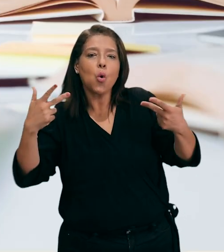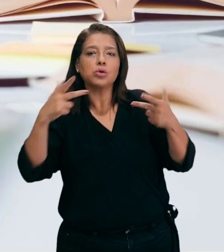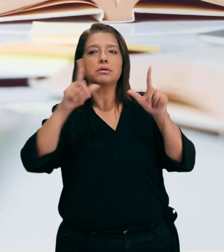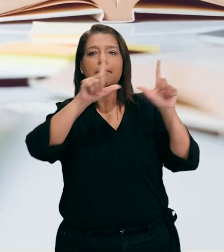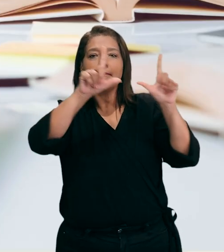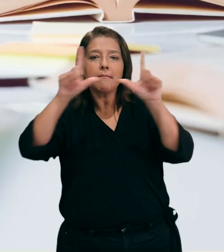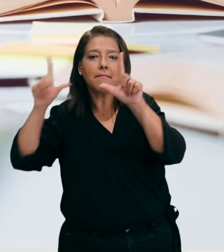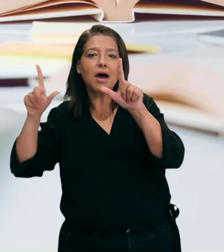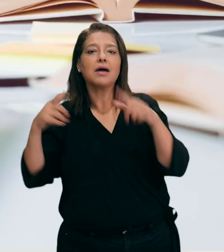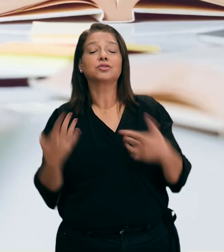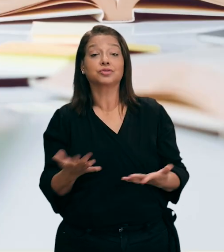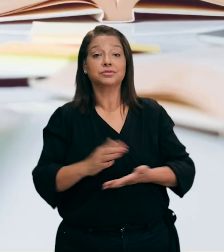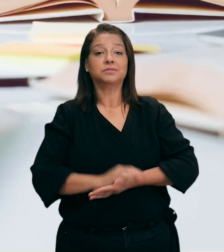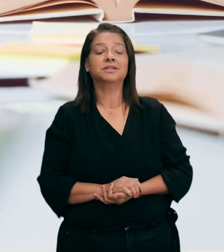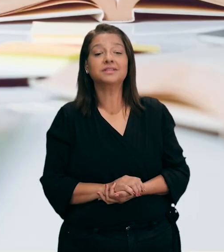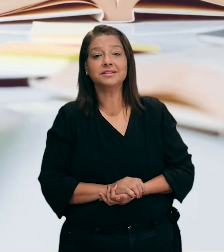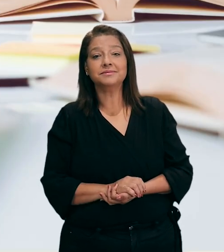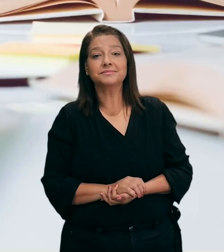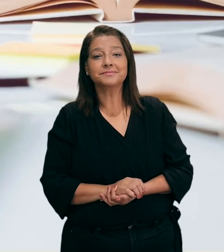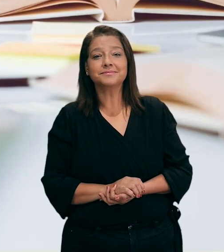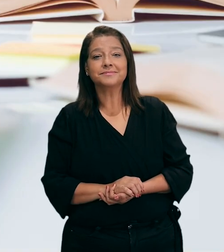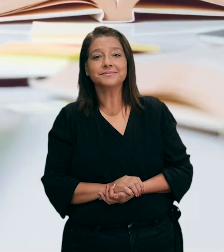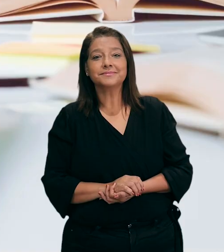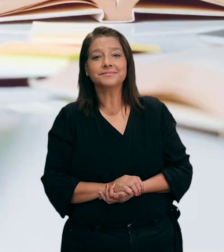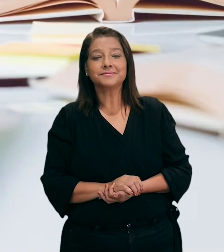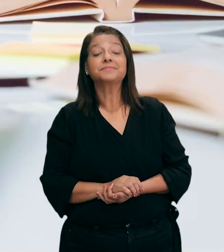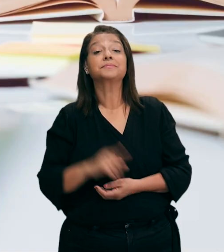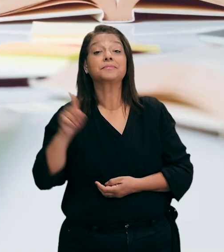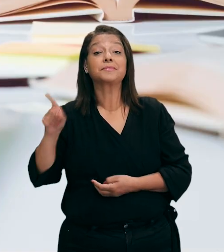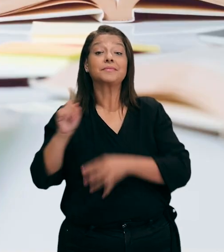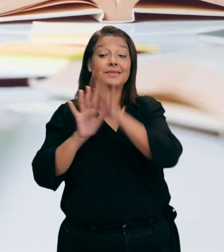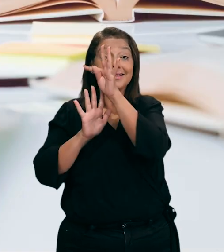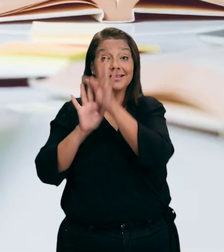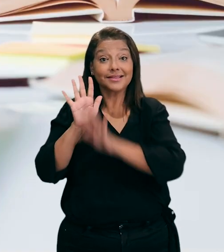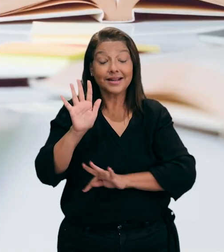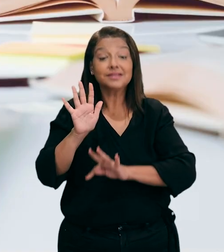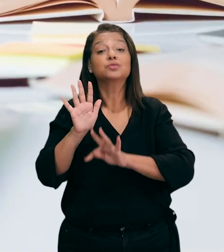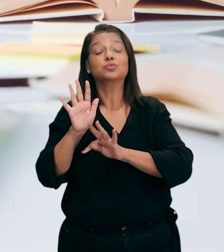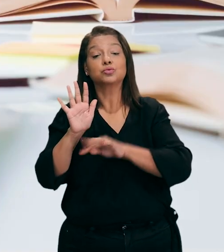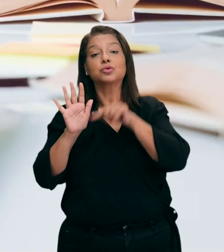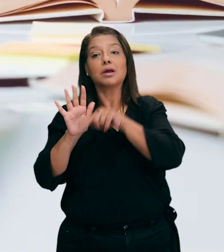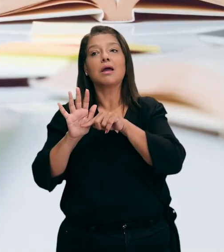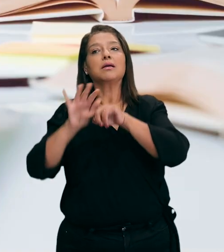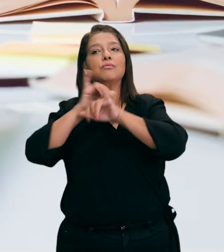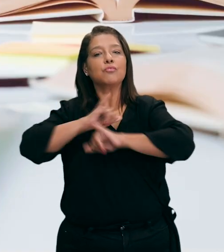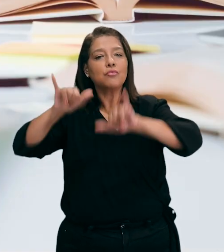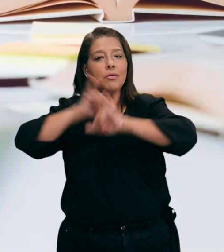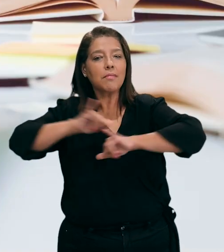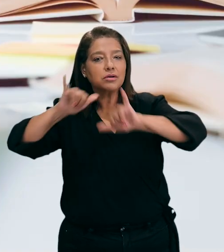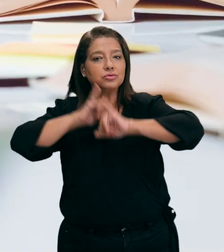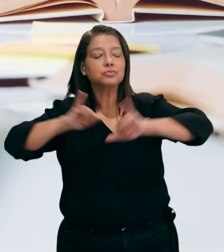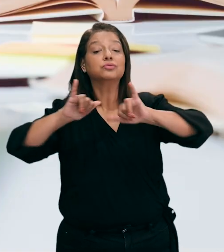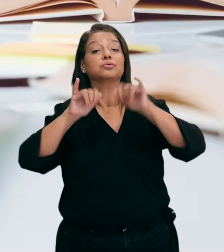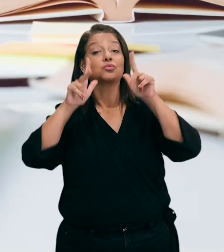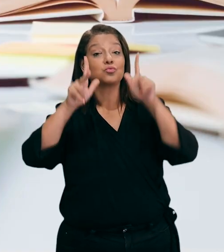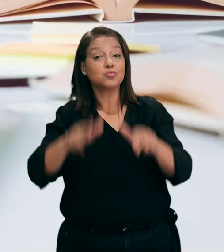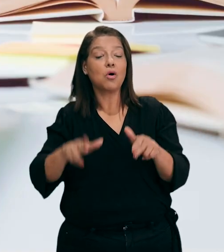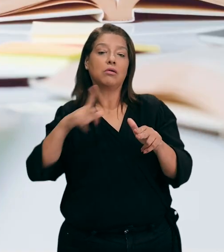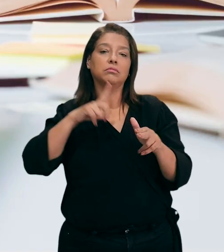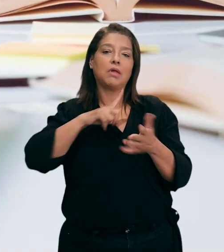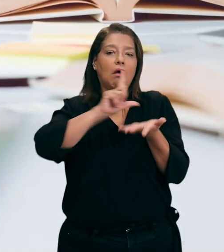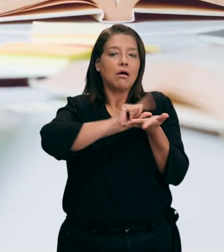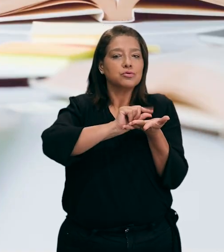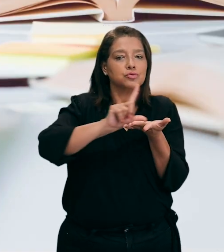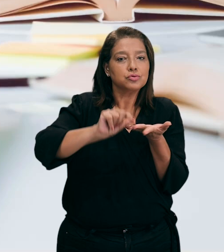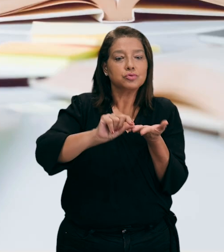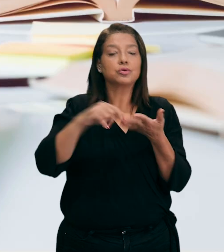ou características. O texto expositivo, informativo, como é o caso dos